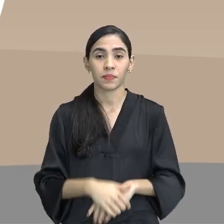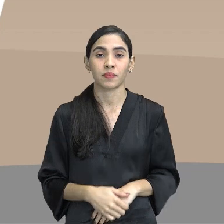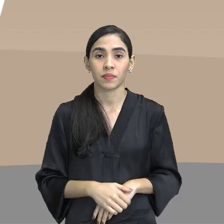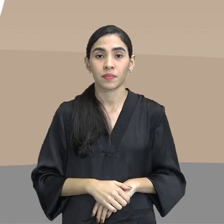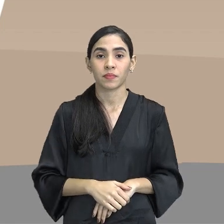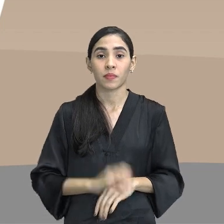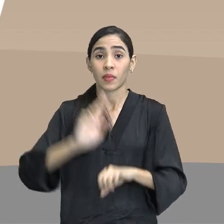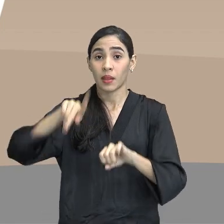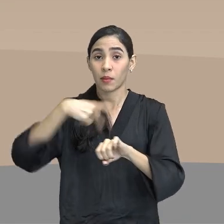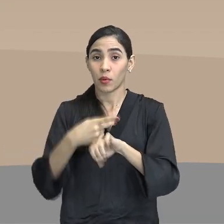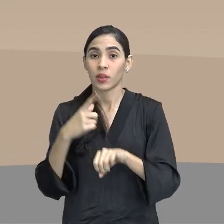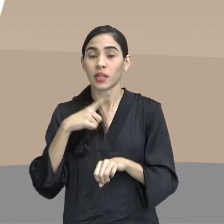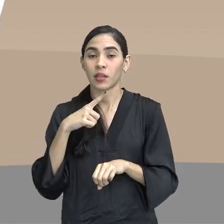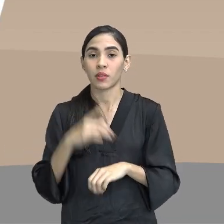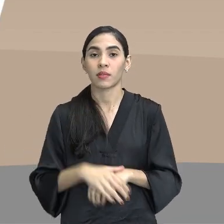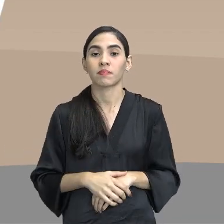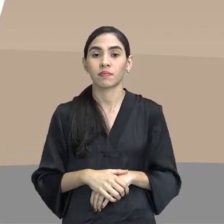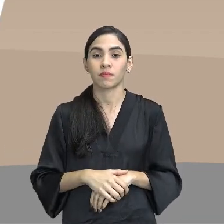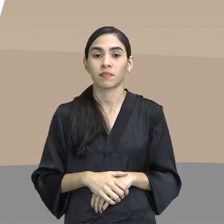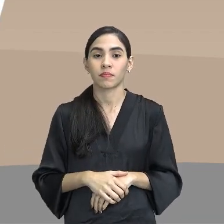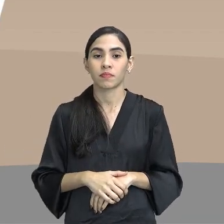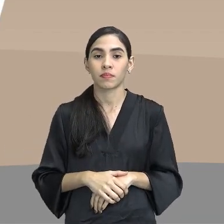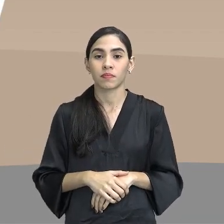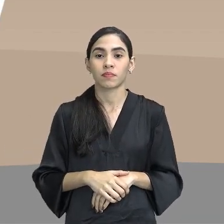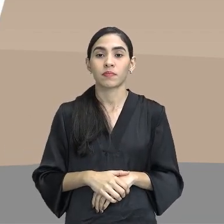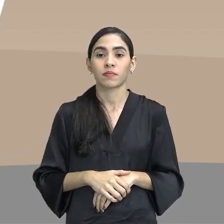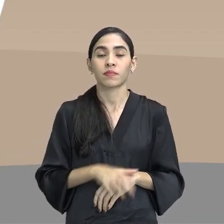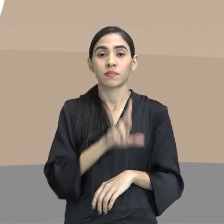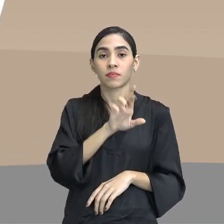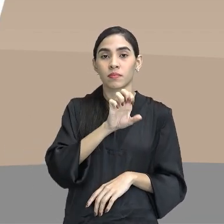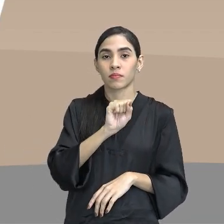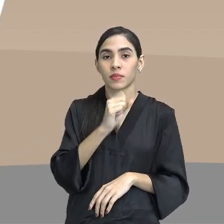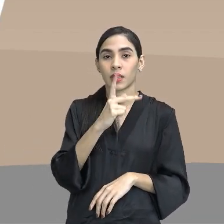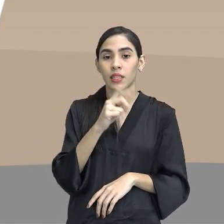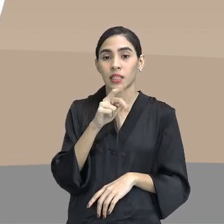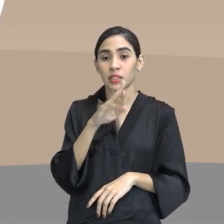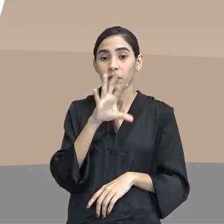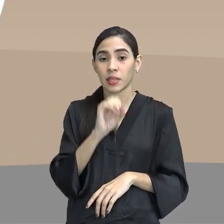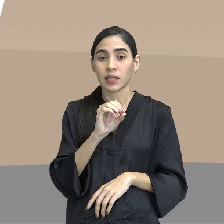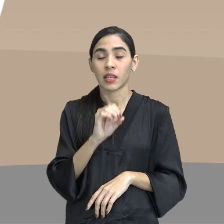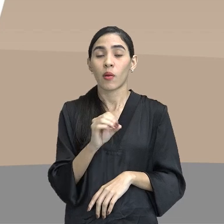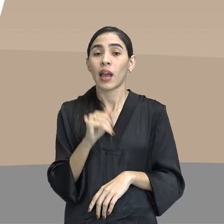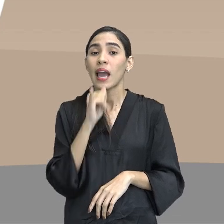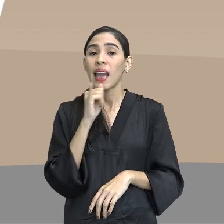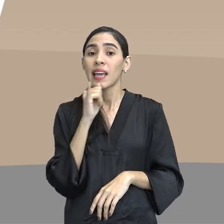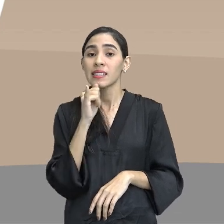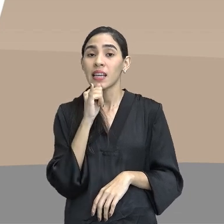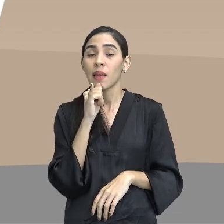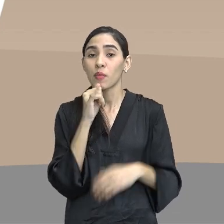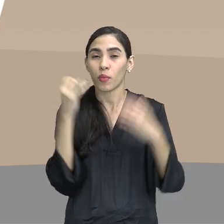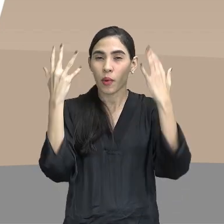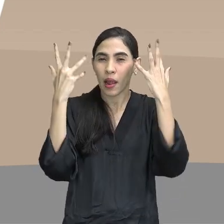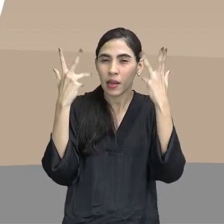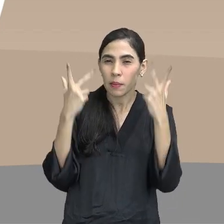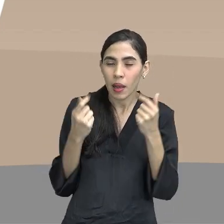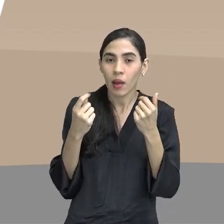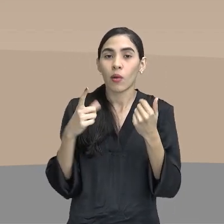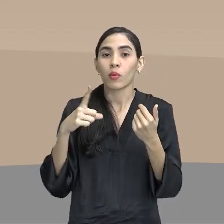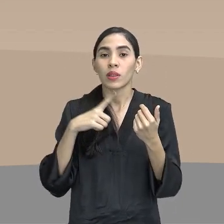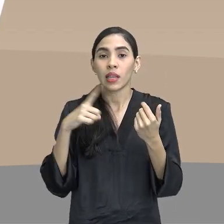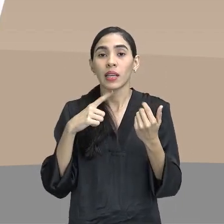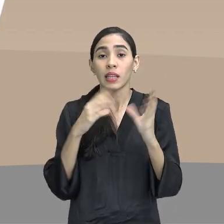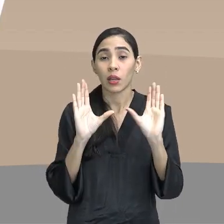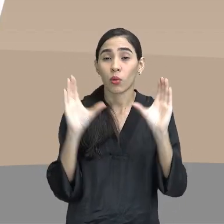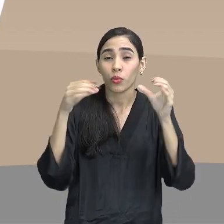E em sequência, nós temos a respiração. Quando a gente vê ali as vaquinhas, né? Nós temos o processo de respiração, onde os